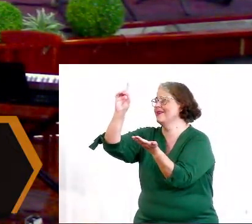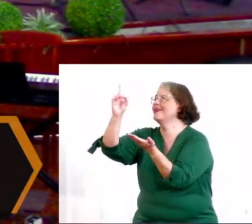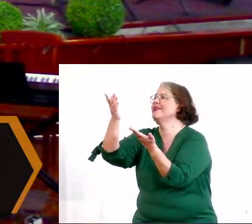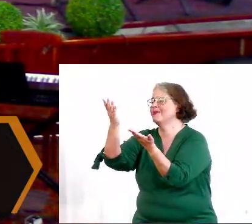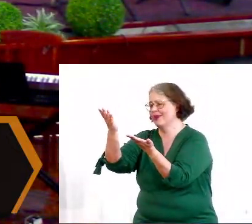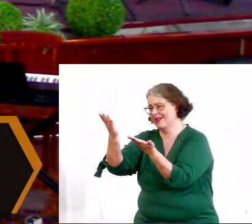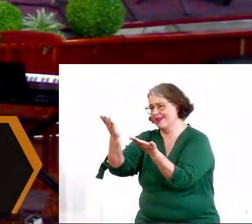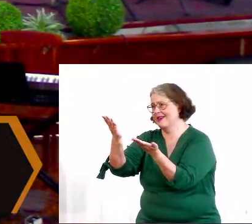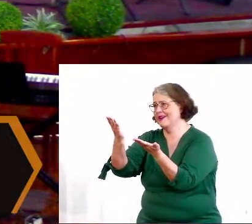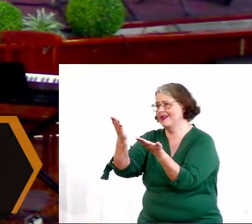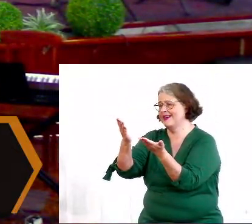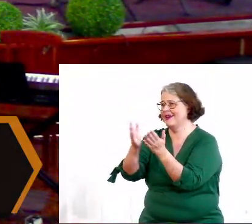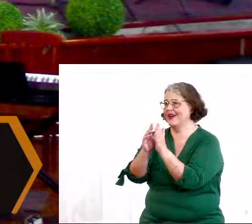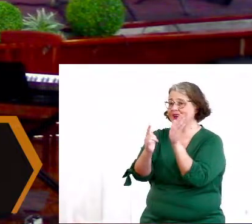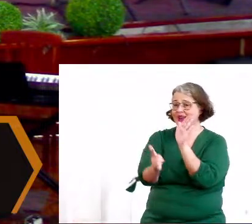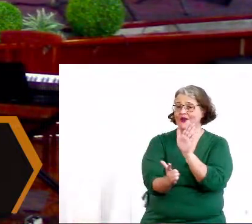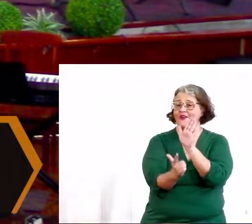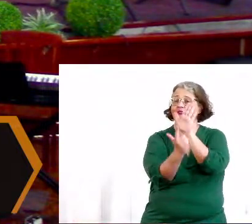tua